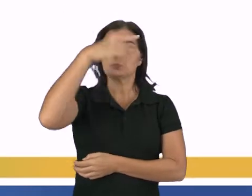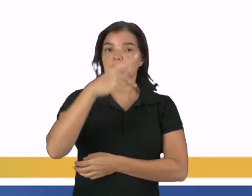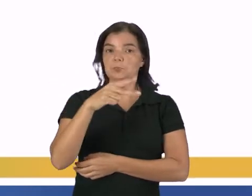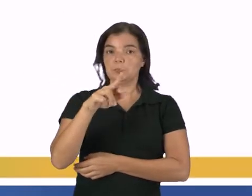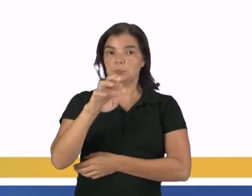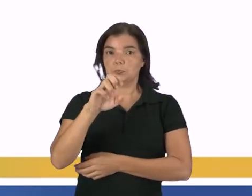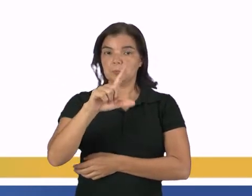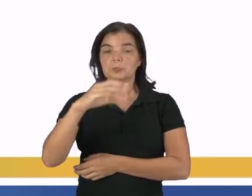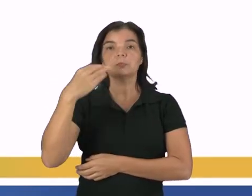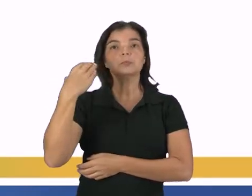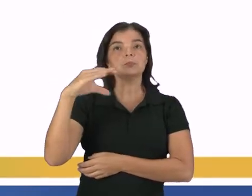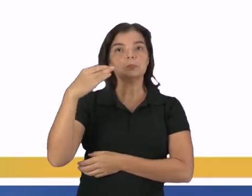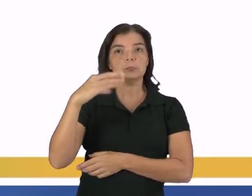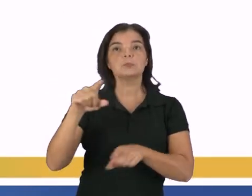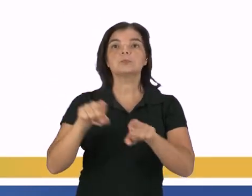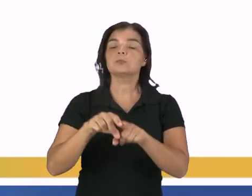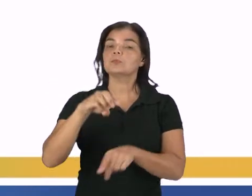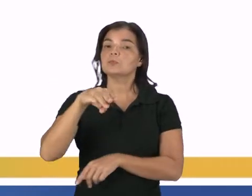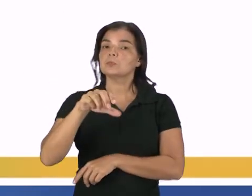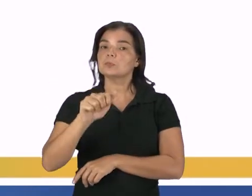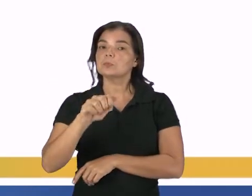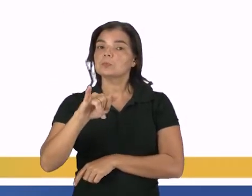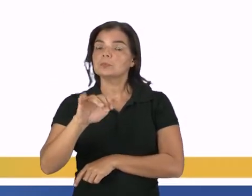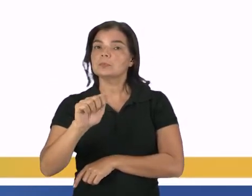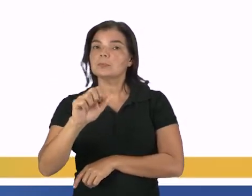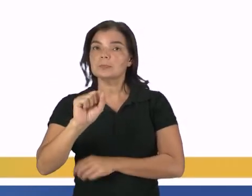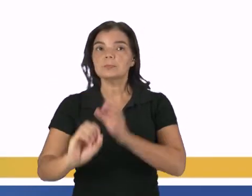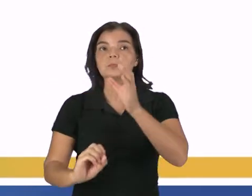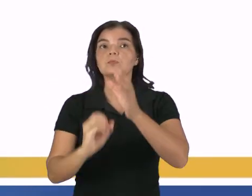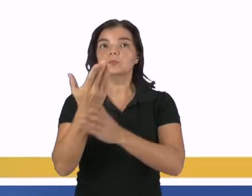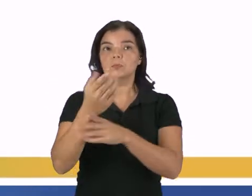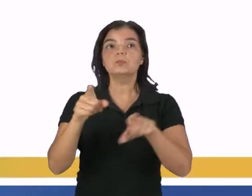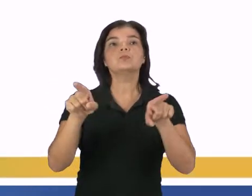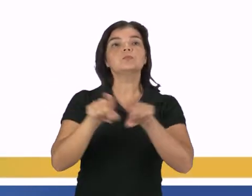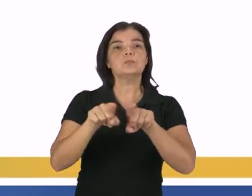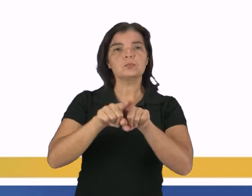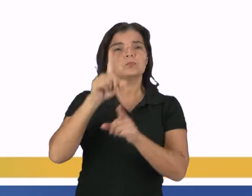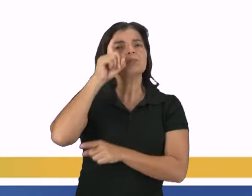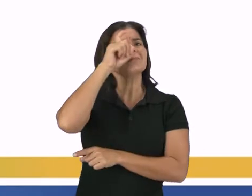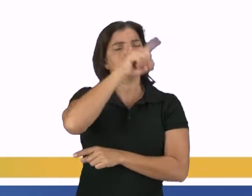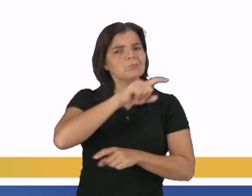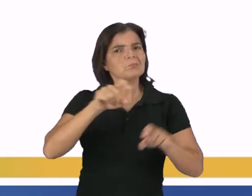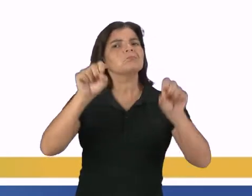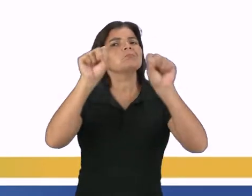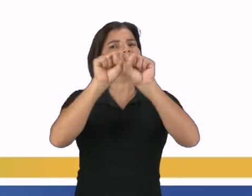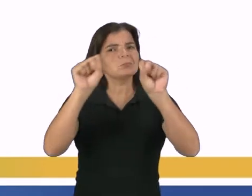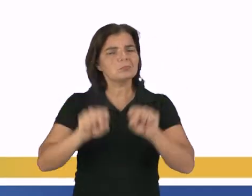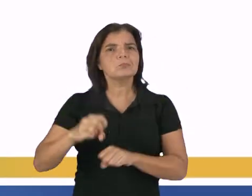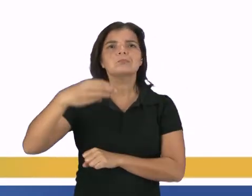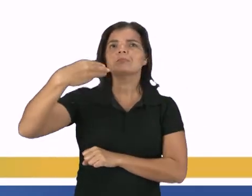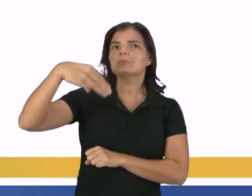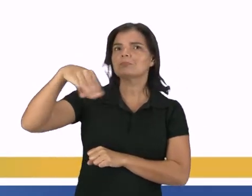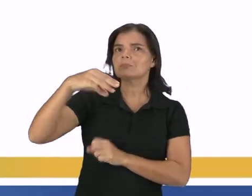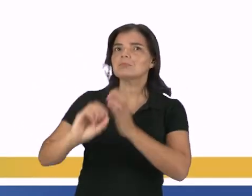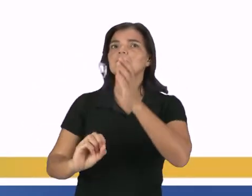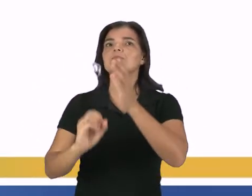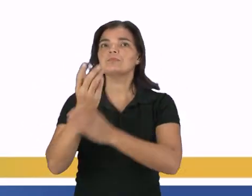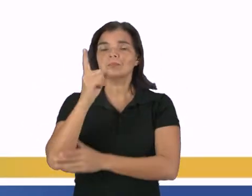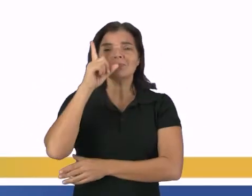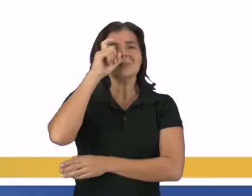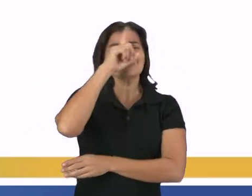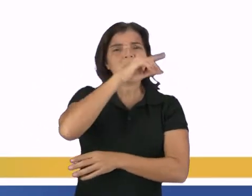México pré-colombiano, os maias criaram um complexo sistema matemático e